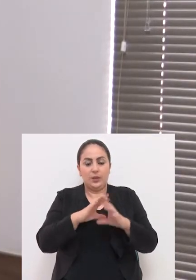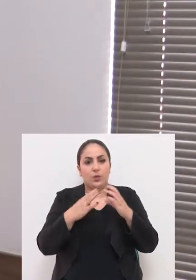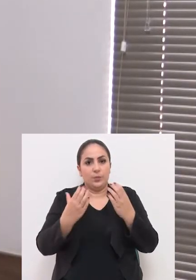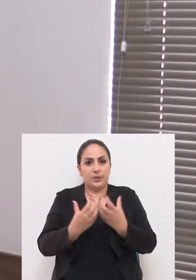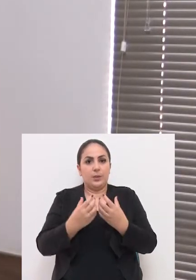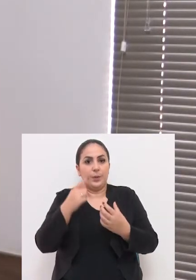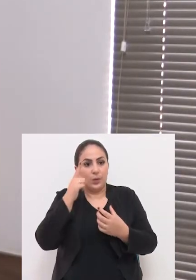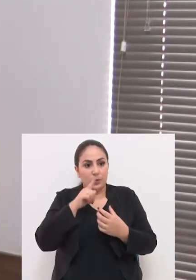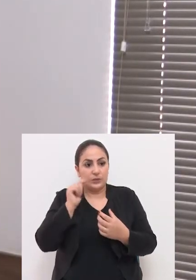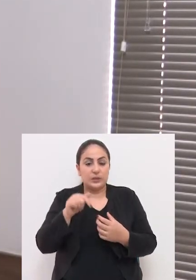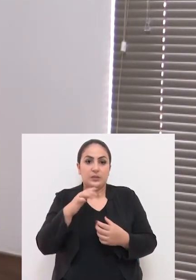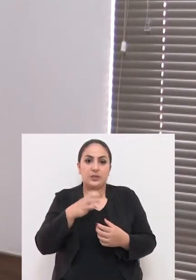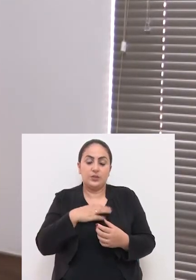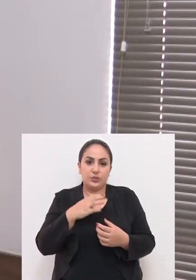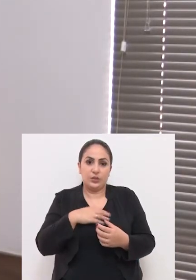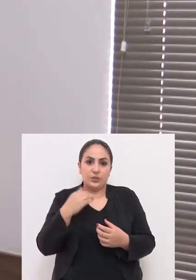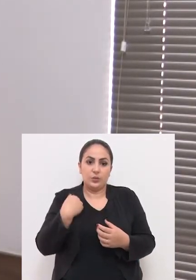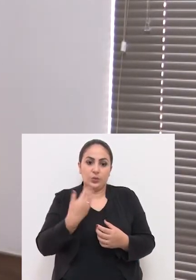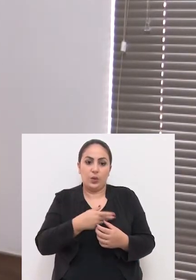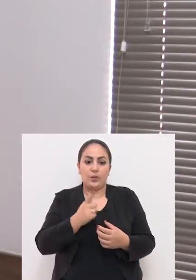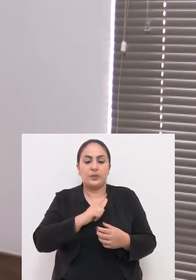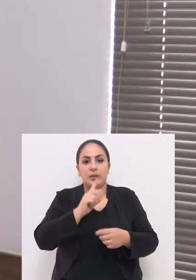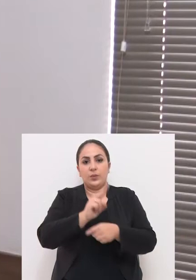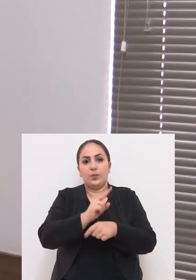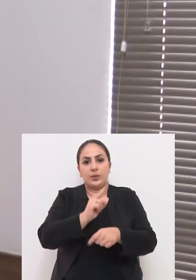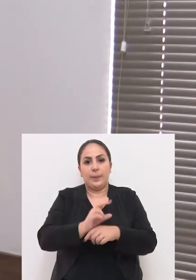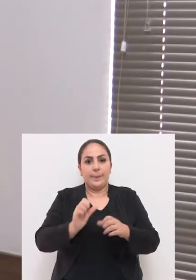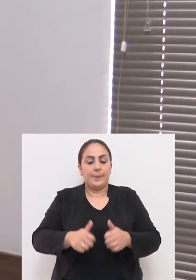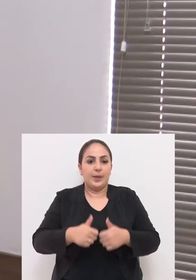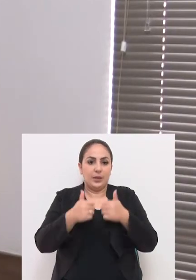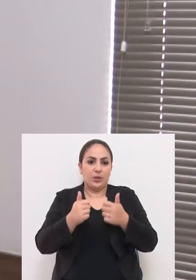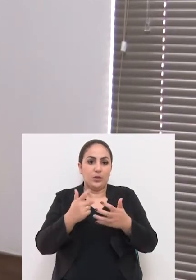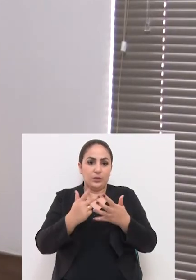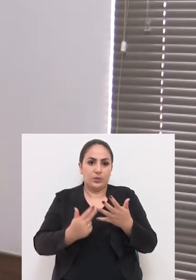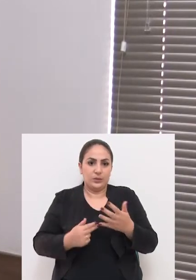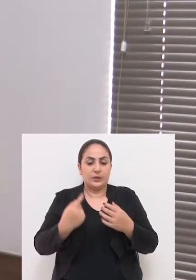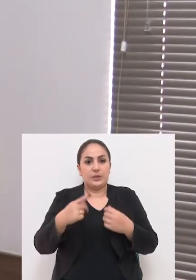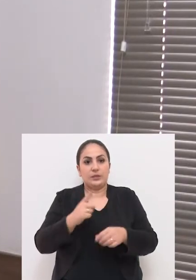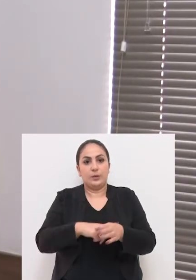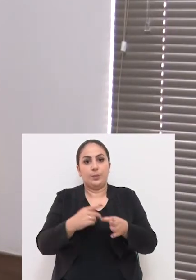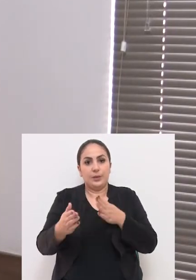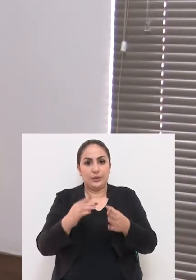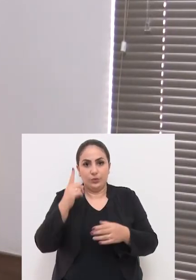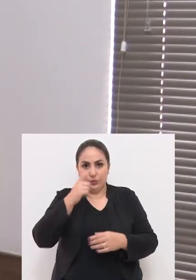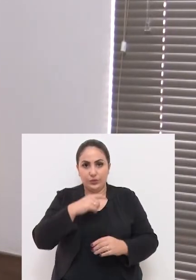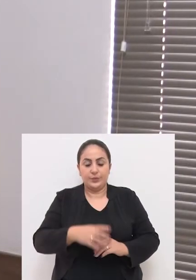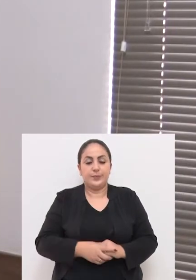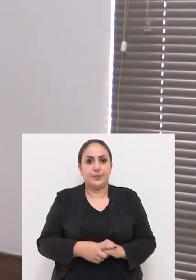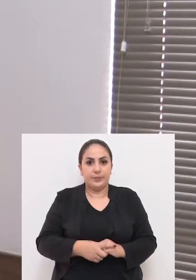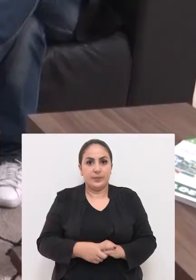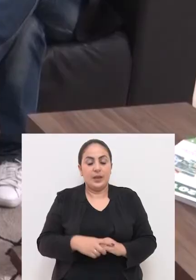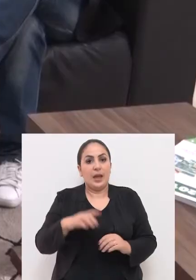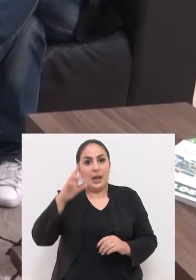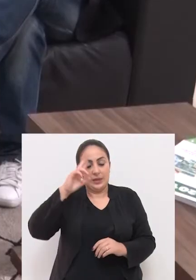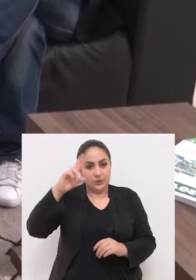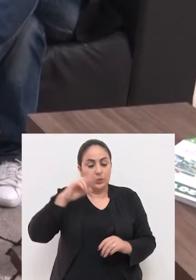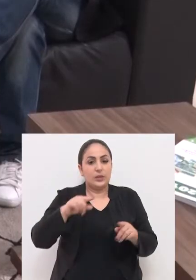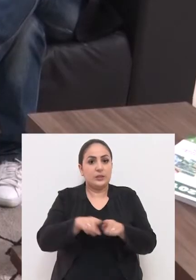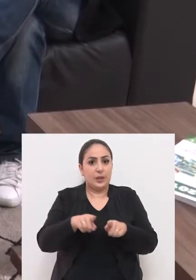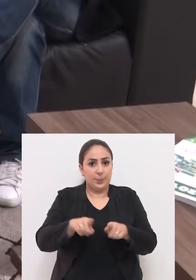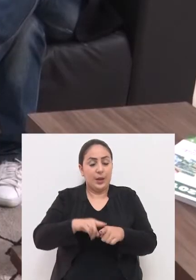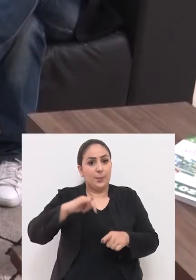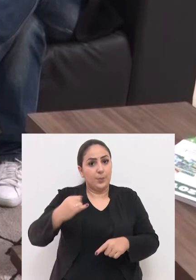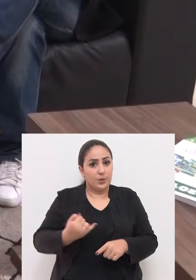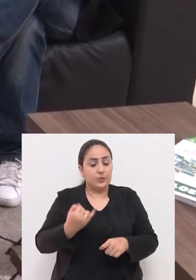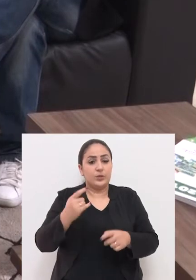tem na comunidade, para que assim possamos cuidar melhor uns dos outros nesse tempo tão difícil. A